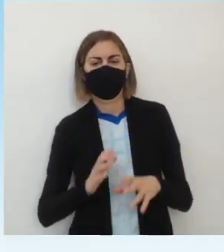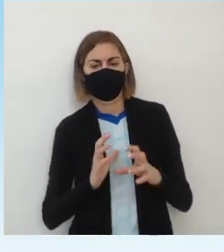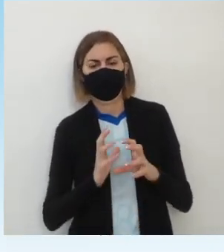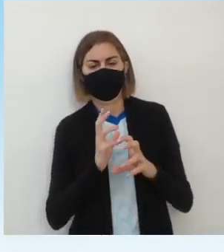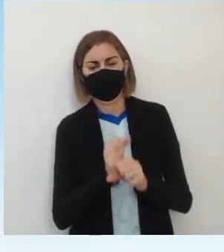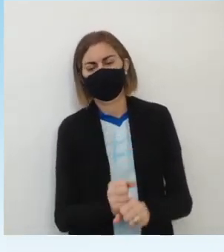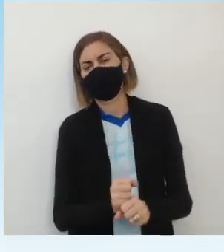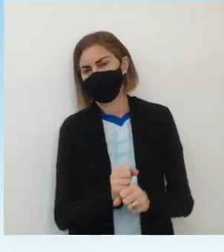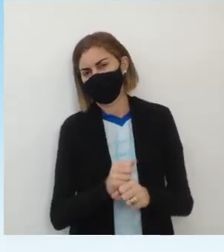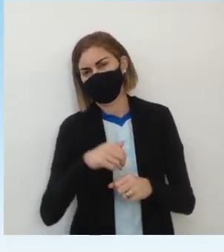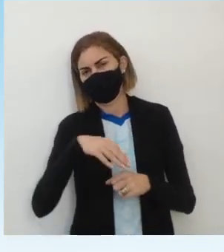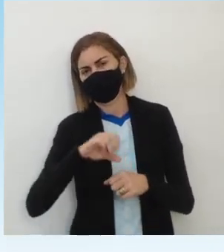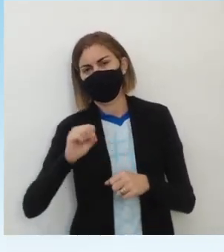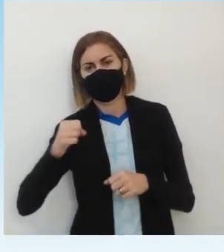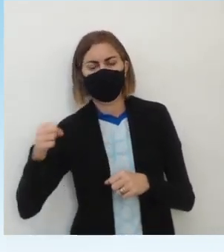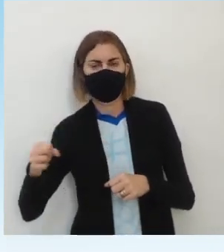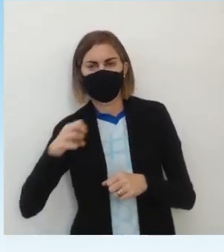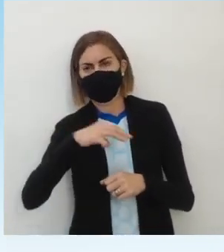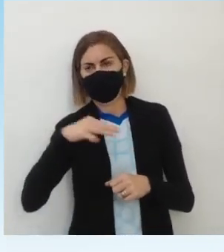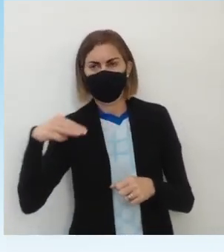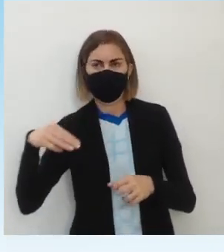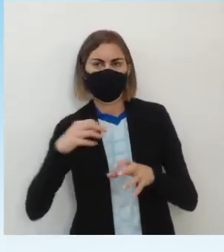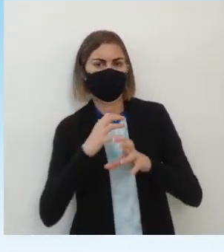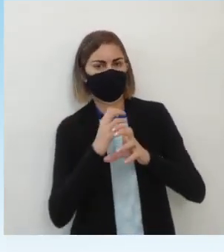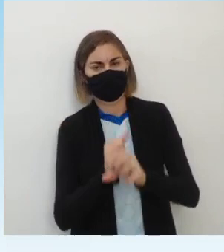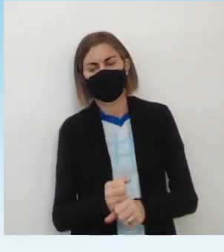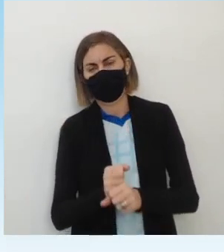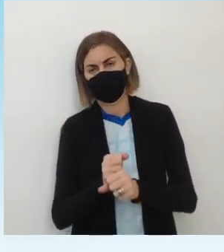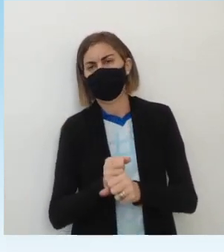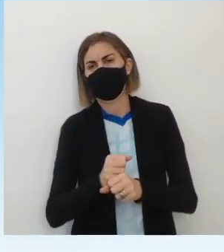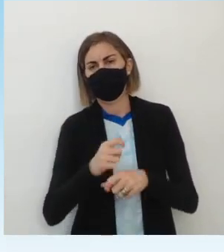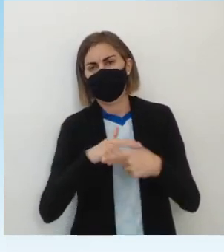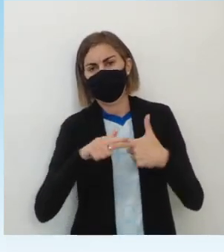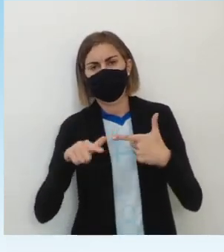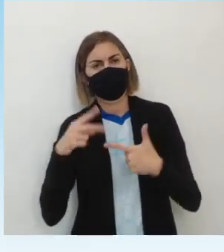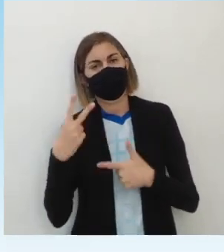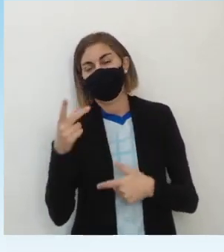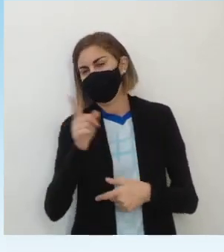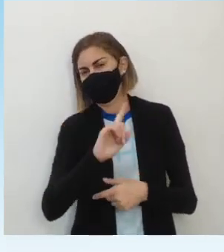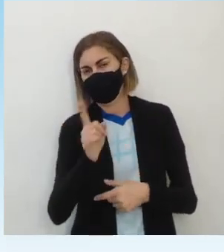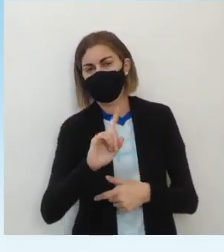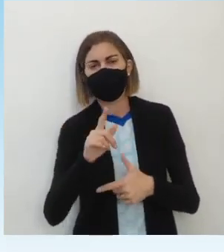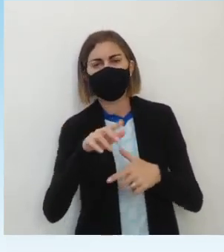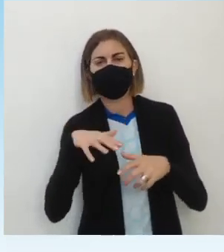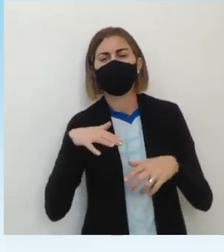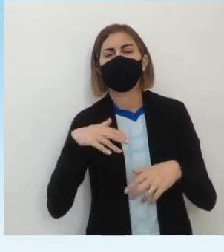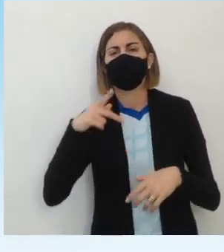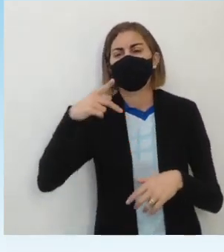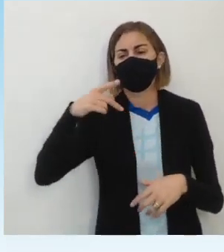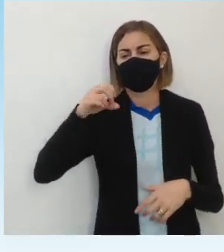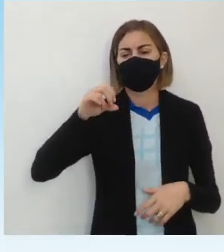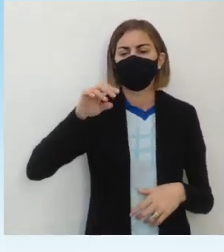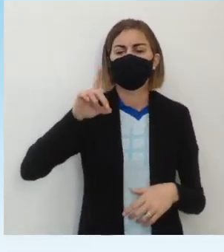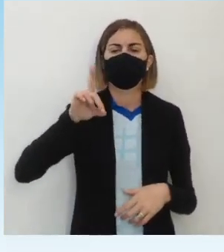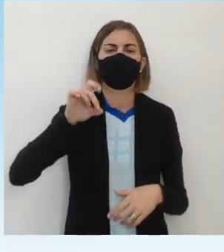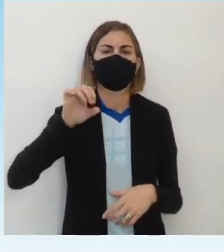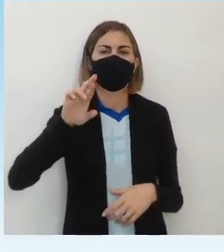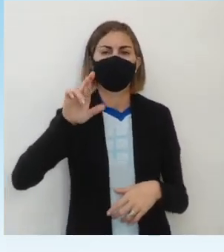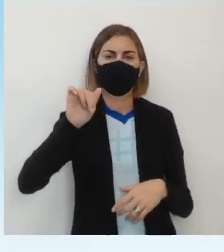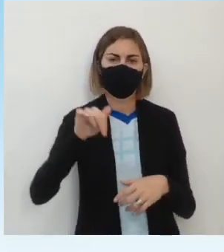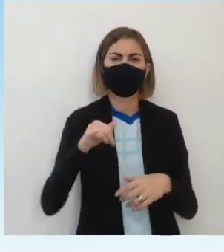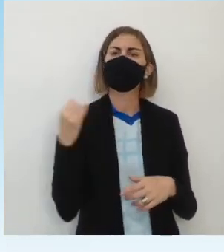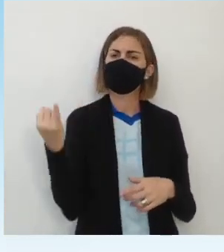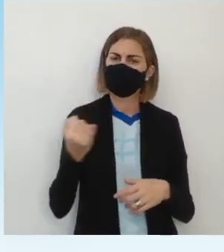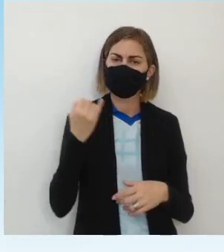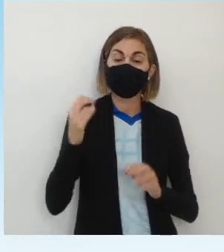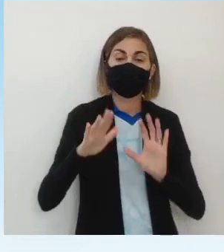somo as massas molares de nitrogênio e oxigênio e divido por 2. Não, ela é uma média ponderada, porque